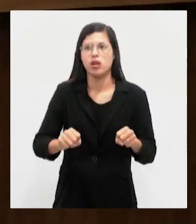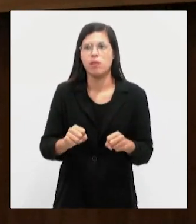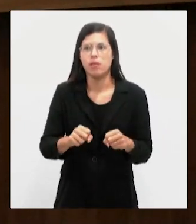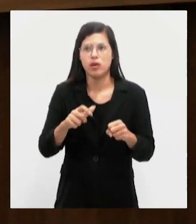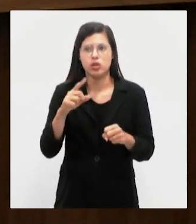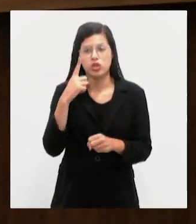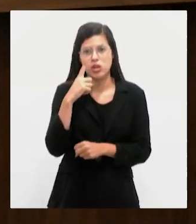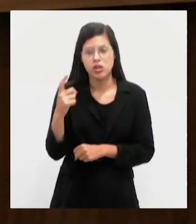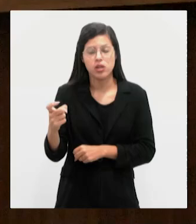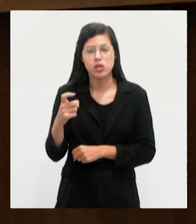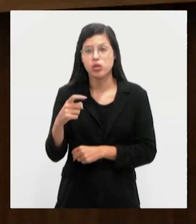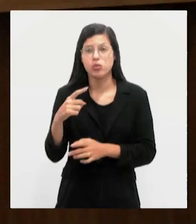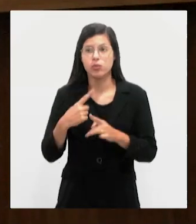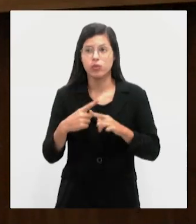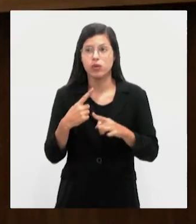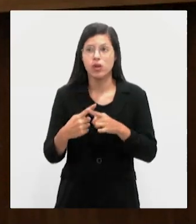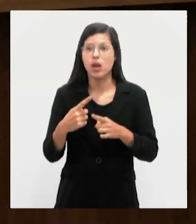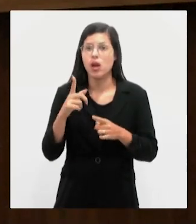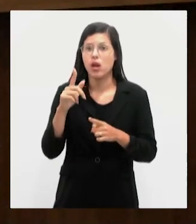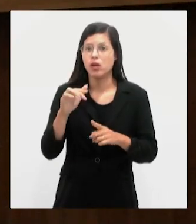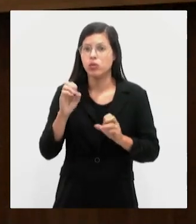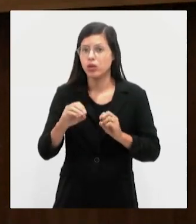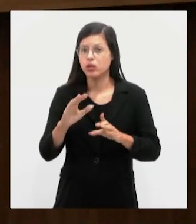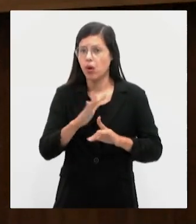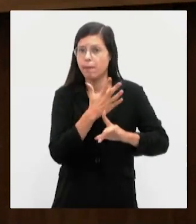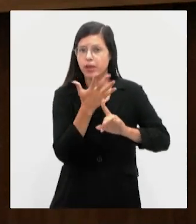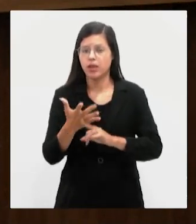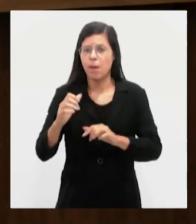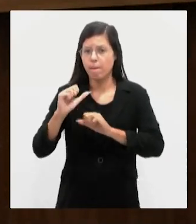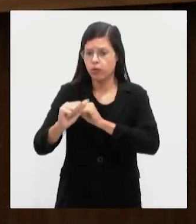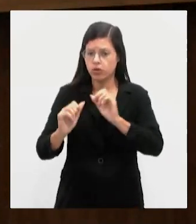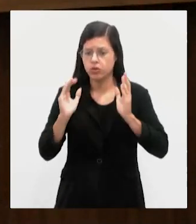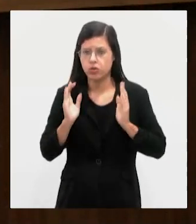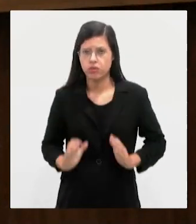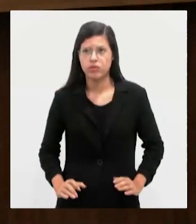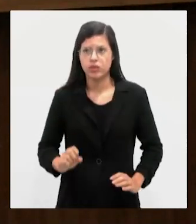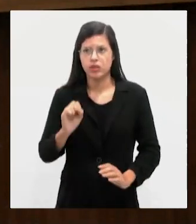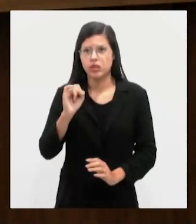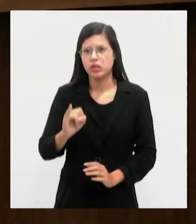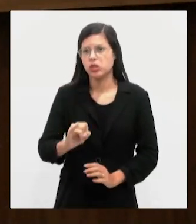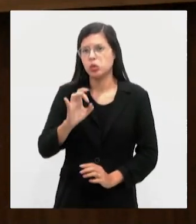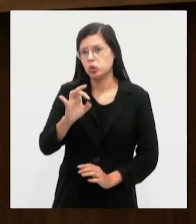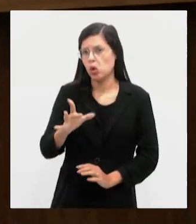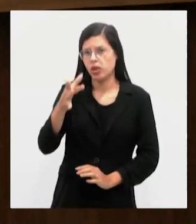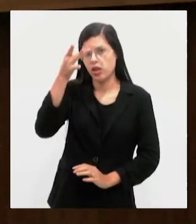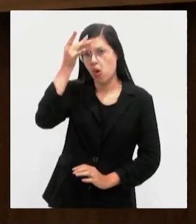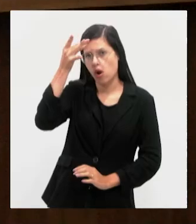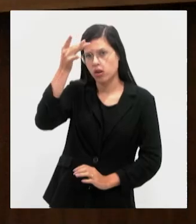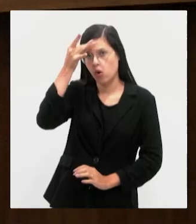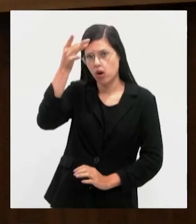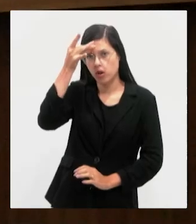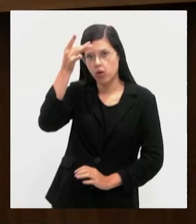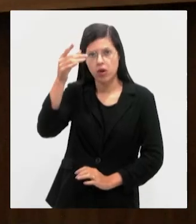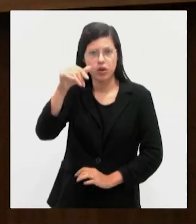ambiental é mudança de comportamento. Se você decora no quadro negro o que é buraco da camada de ozônio, aí todo mundo